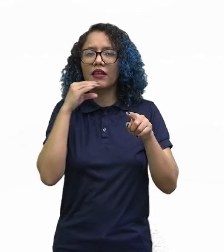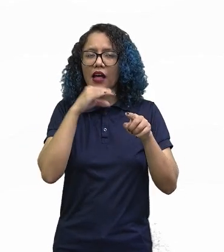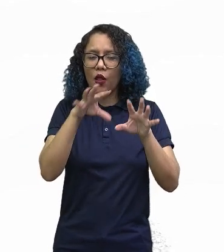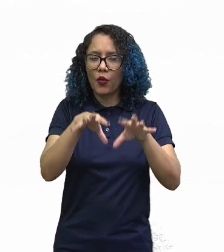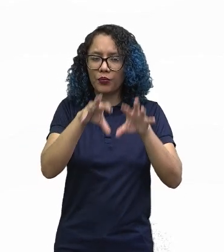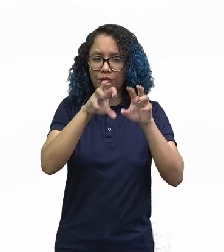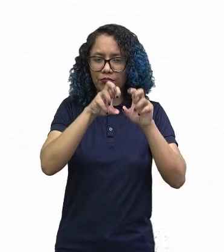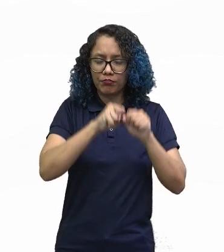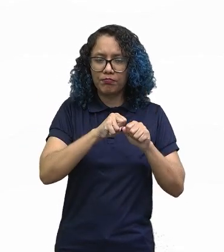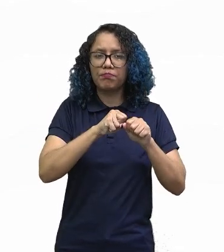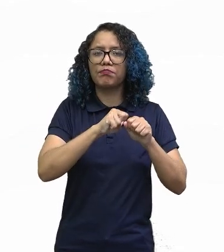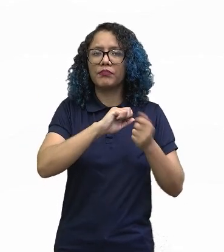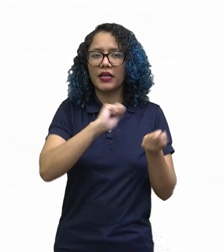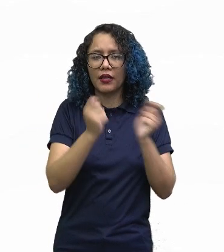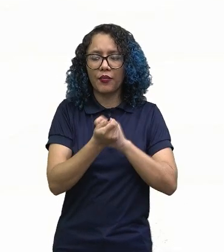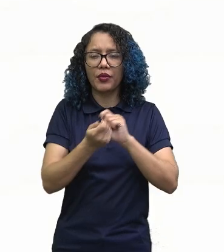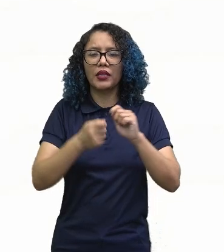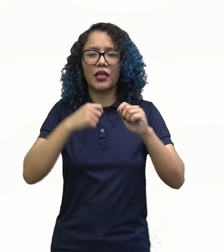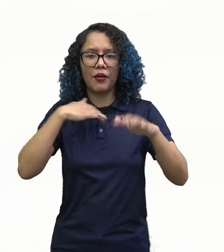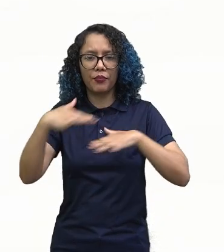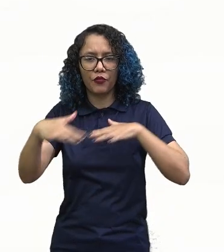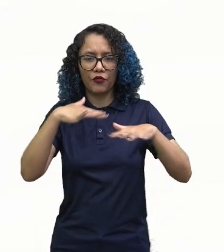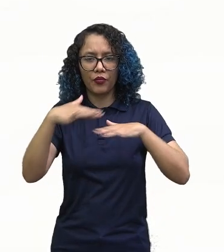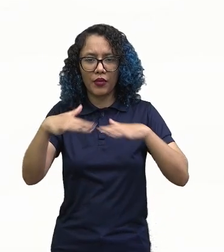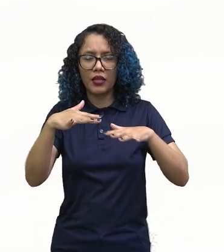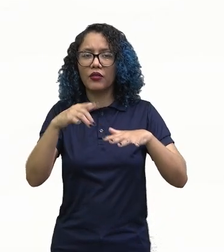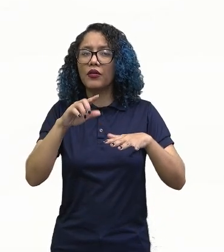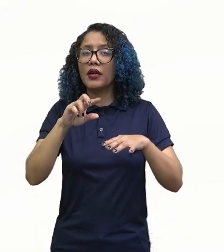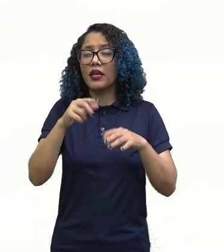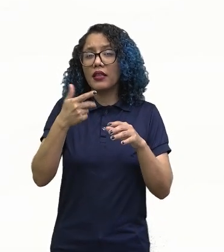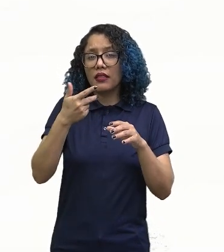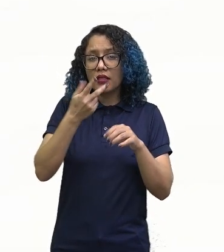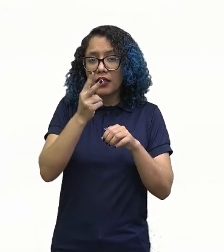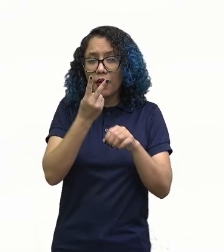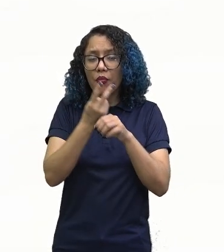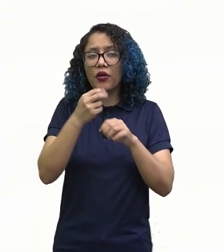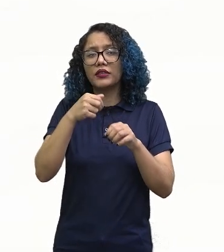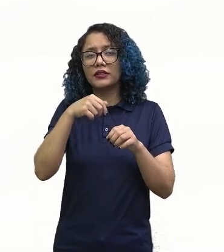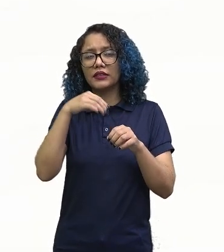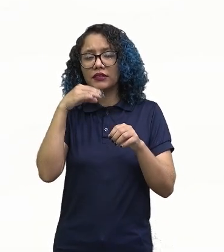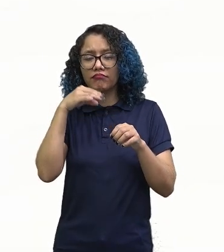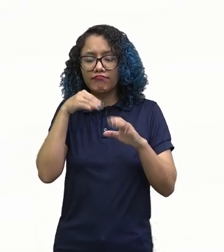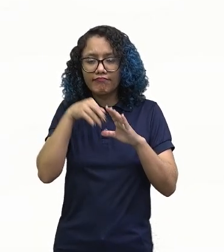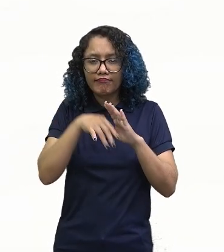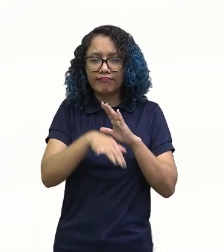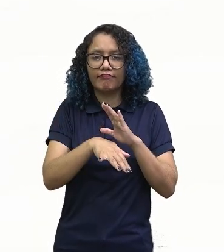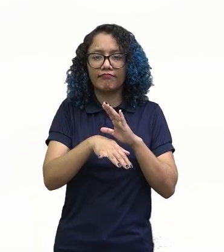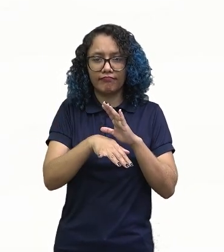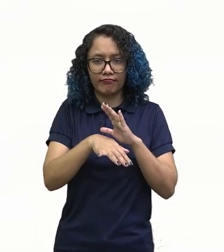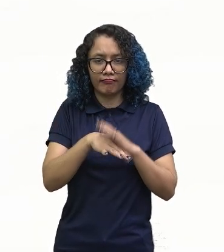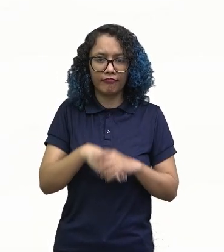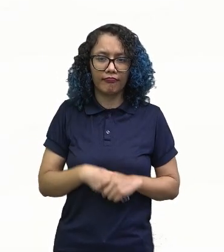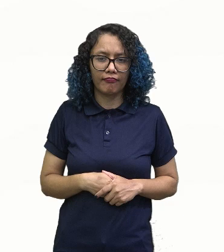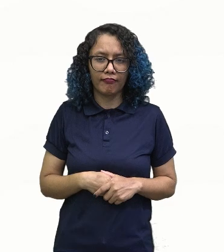produzem trabalho e cedem calor a uma fonte fria. Considere uma máquina térmica que efetua 5 ciclos por